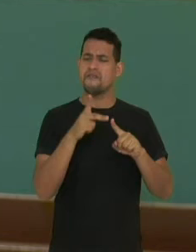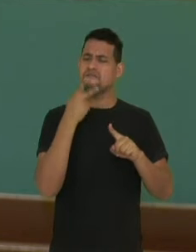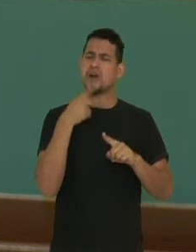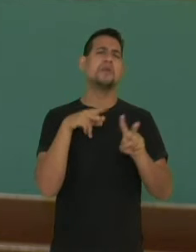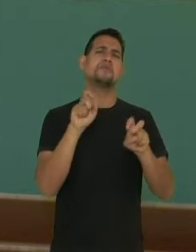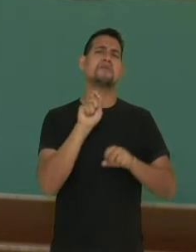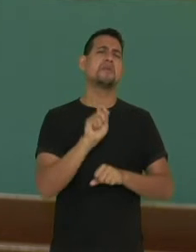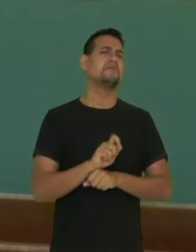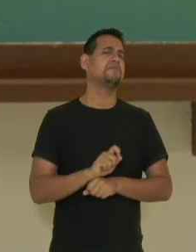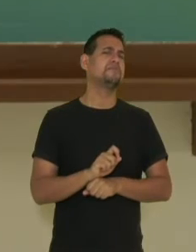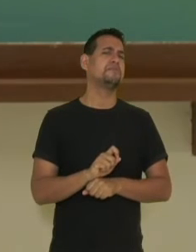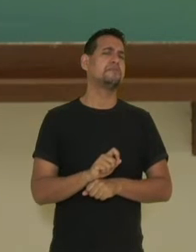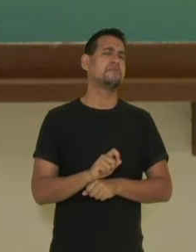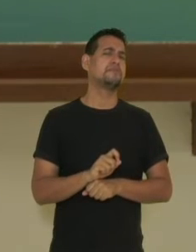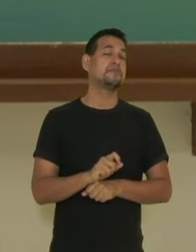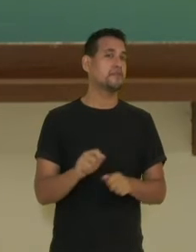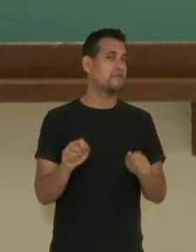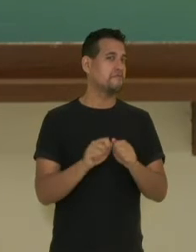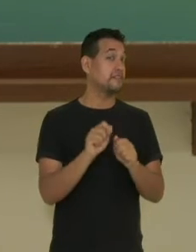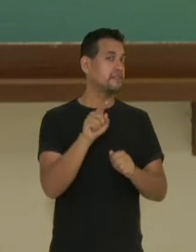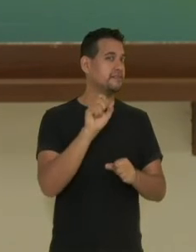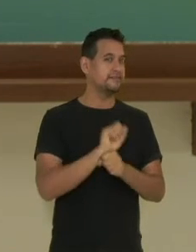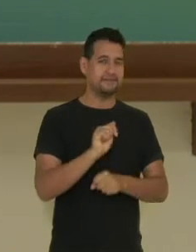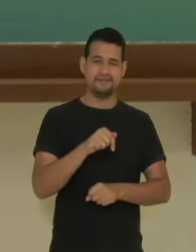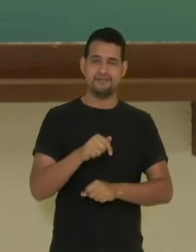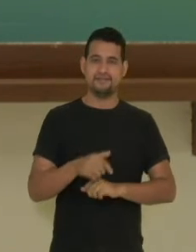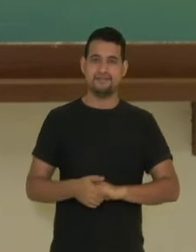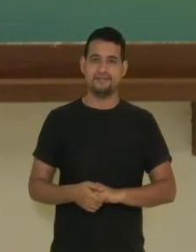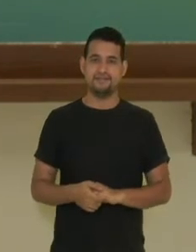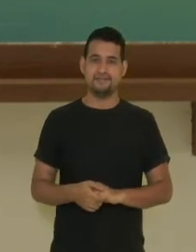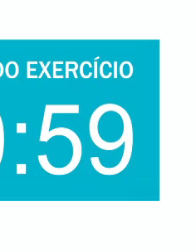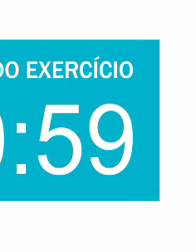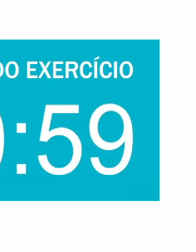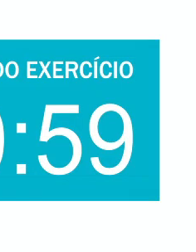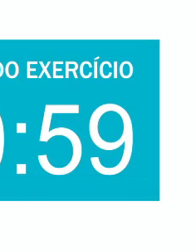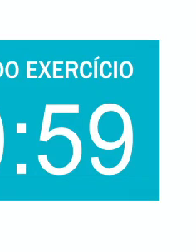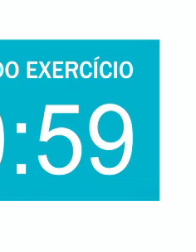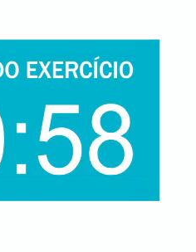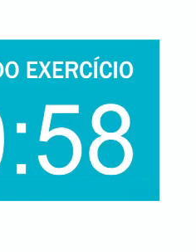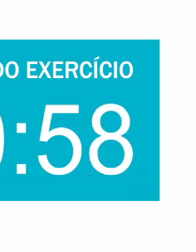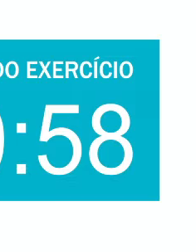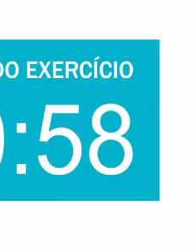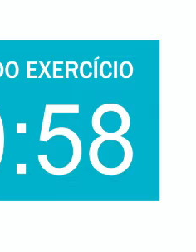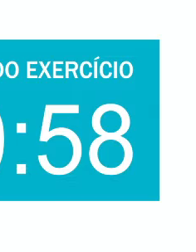diz? Faz aí, que eu te aguardo aqui.